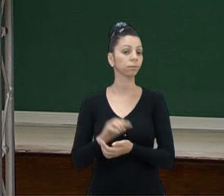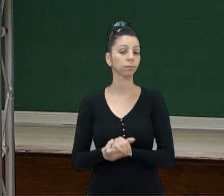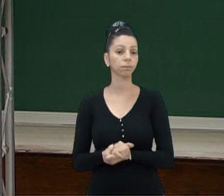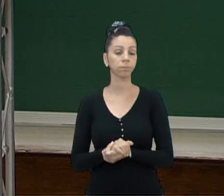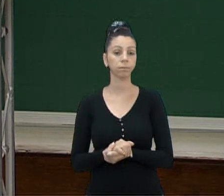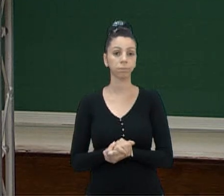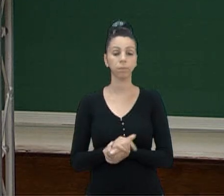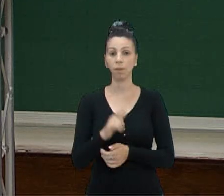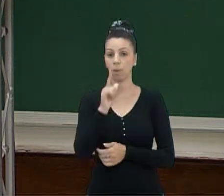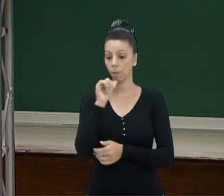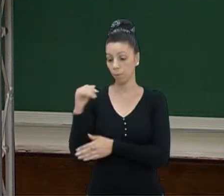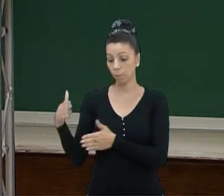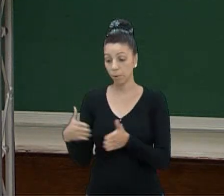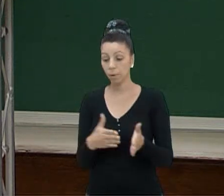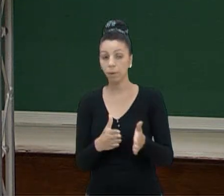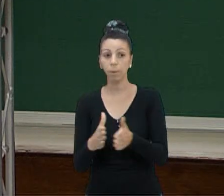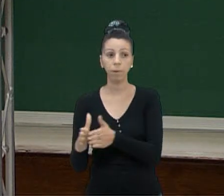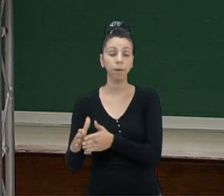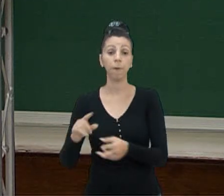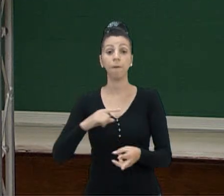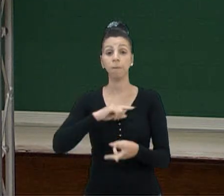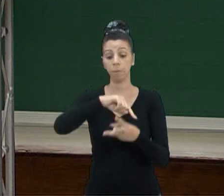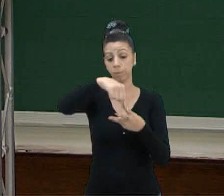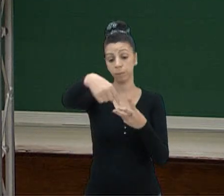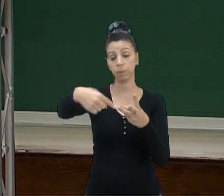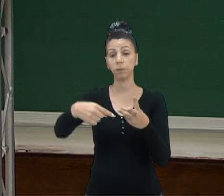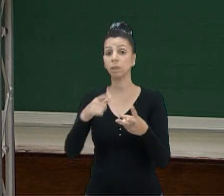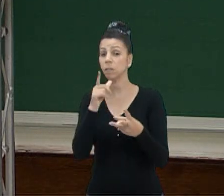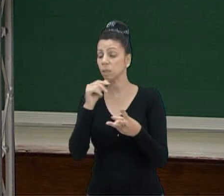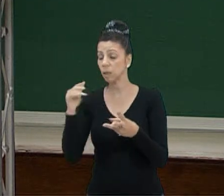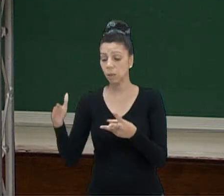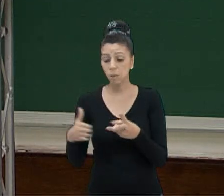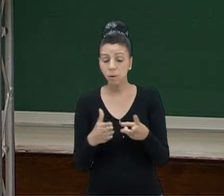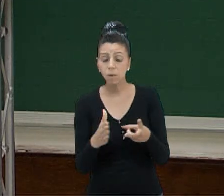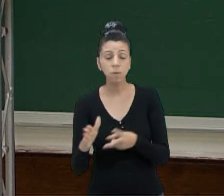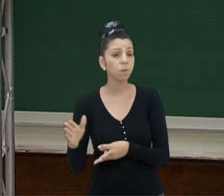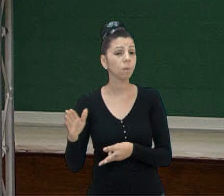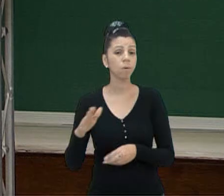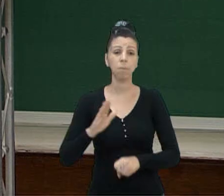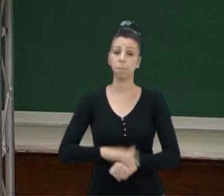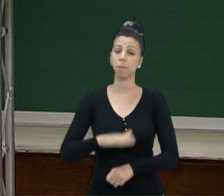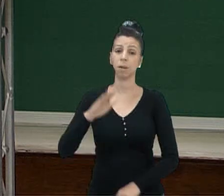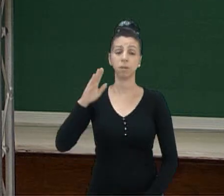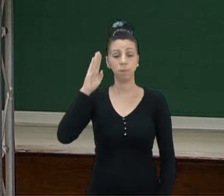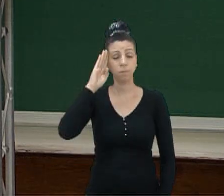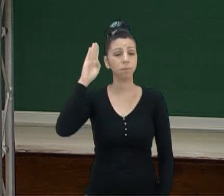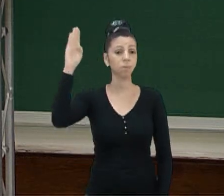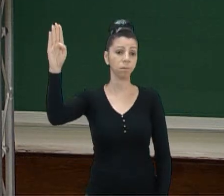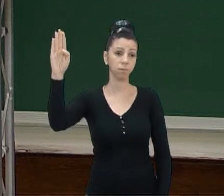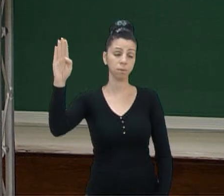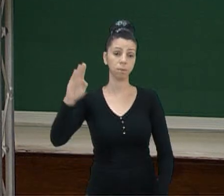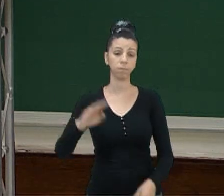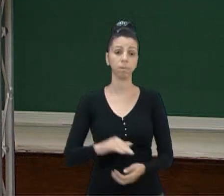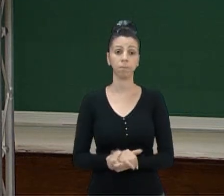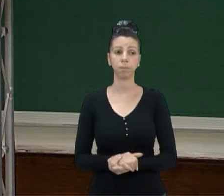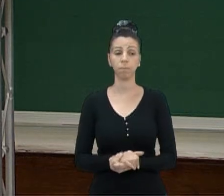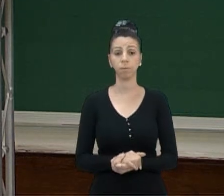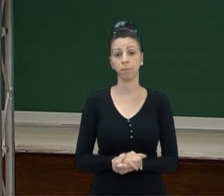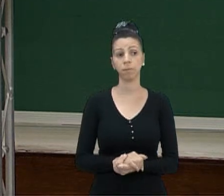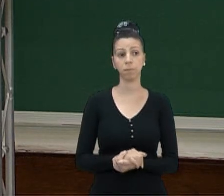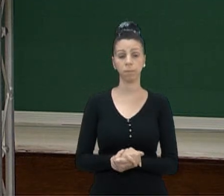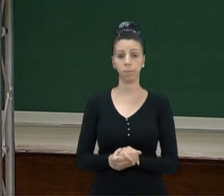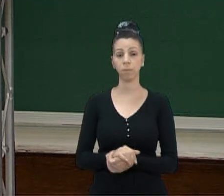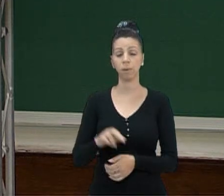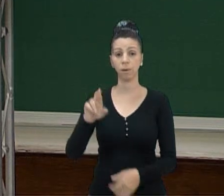da hidrografia, nós falamos de 3 rios que são, se não os mais importantes, mas uns dos, né?